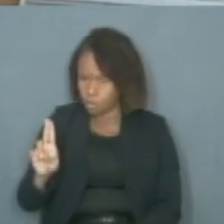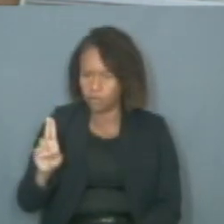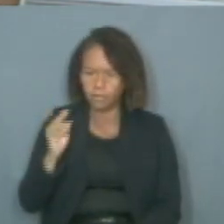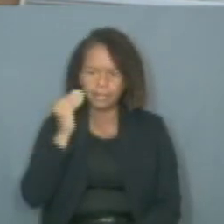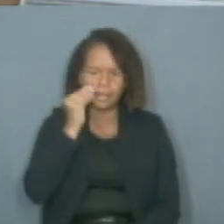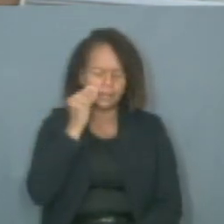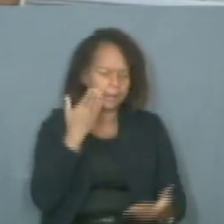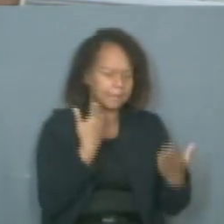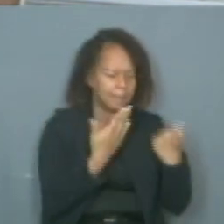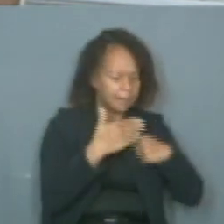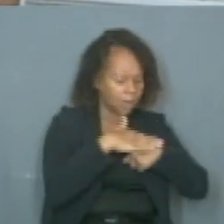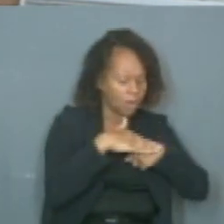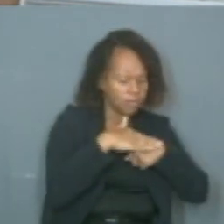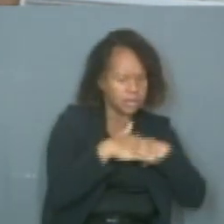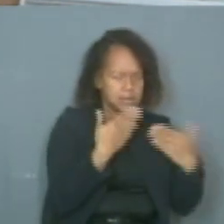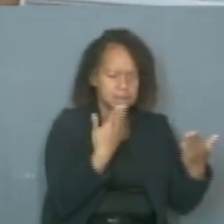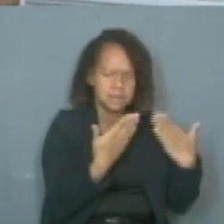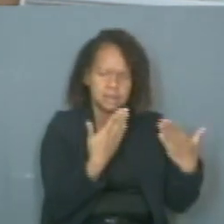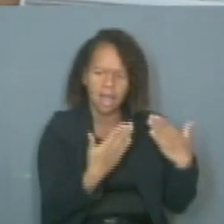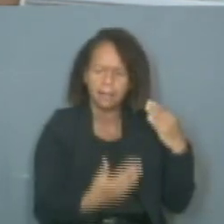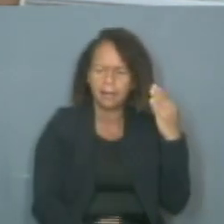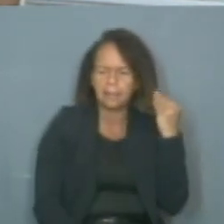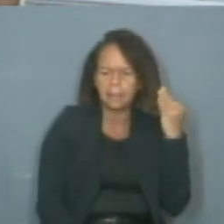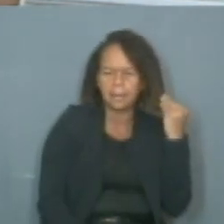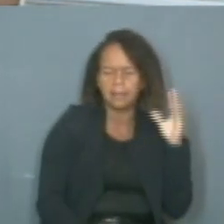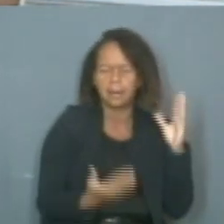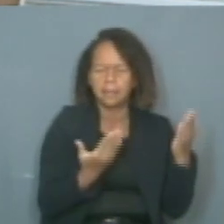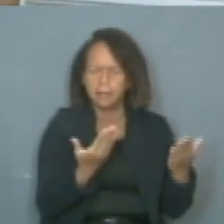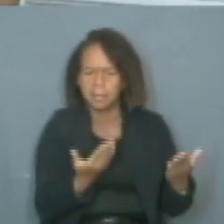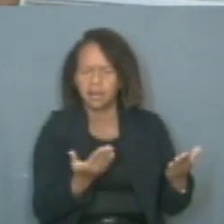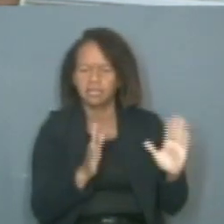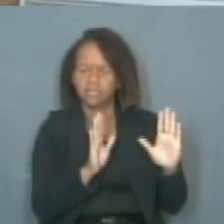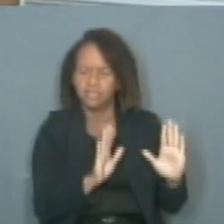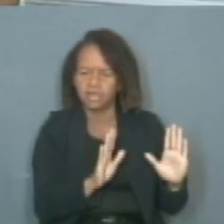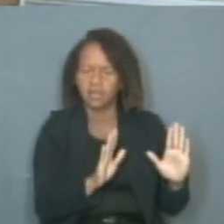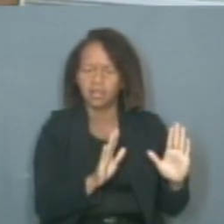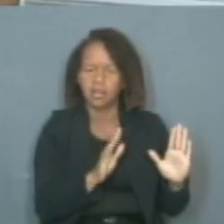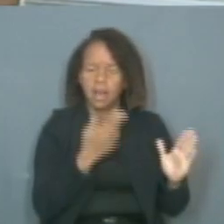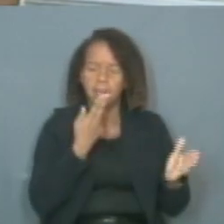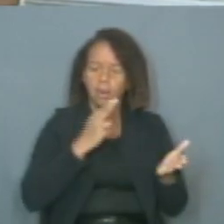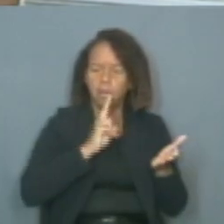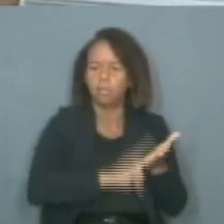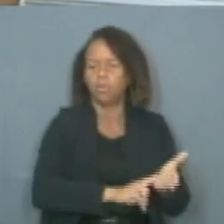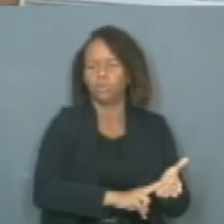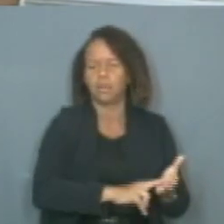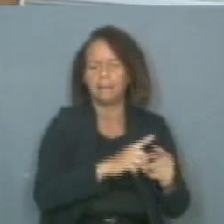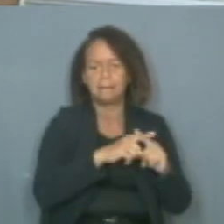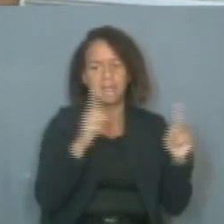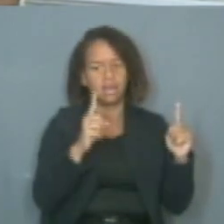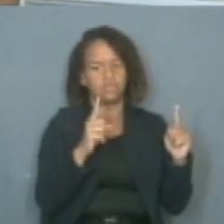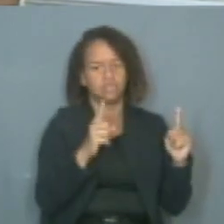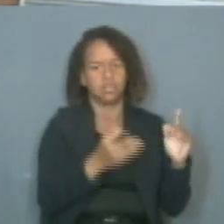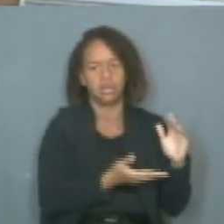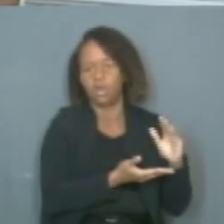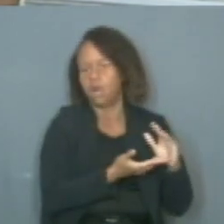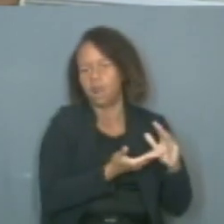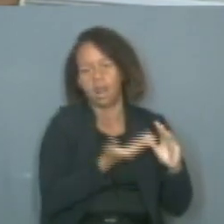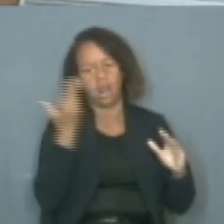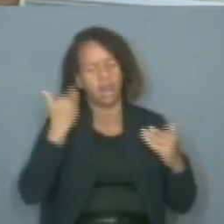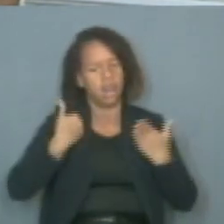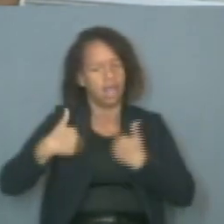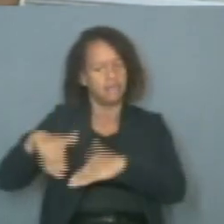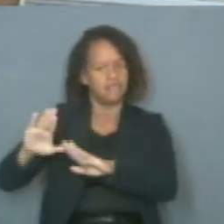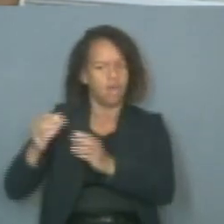tentar conversar para convencê-lo de aplicar a multa, mas não levar o